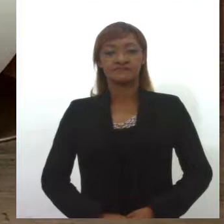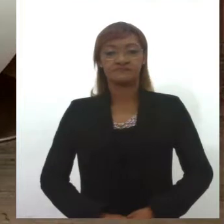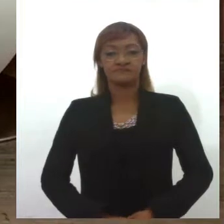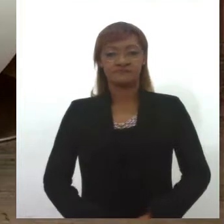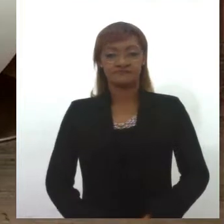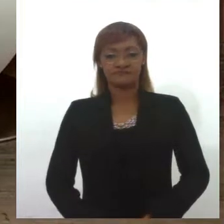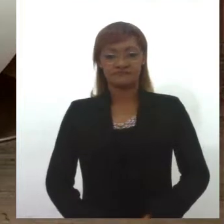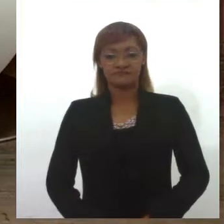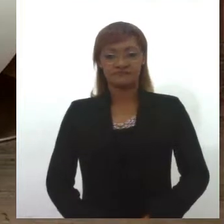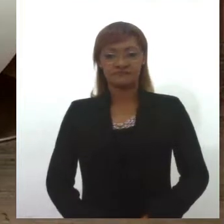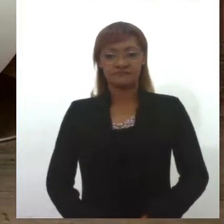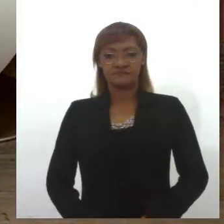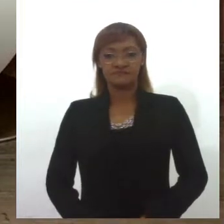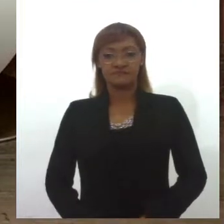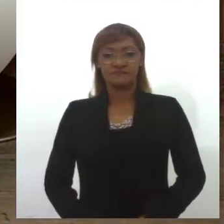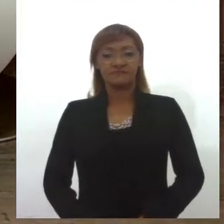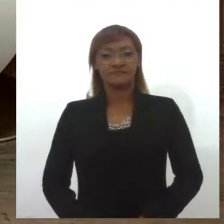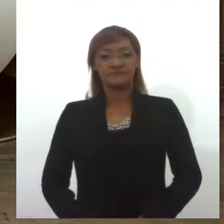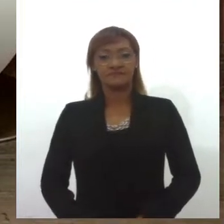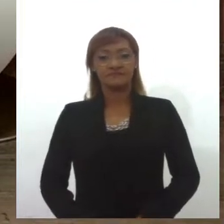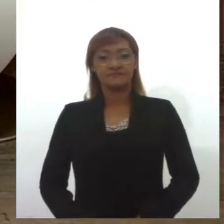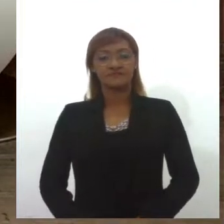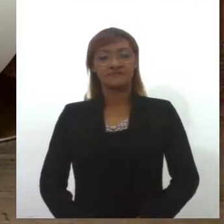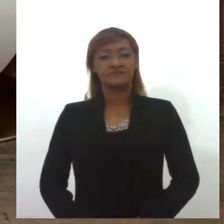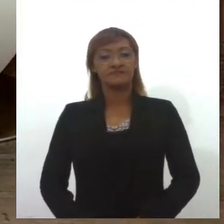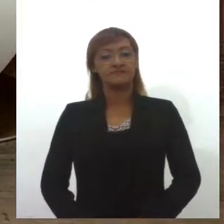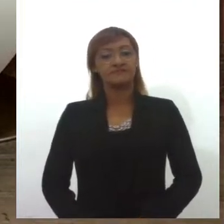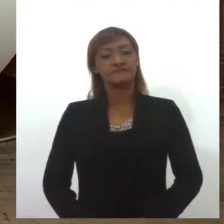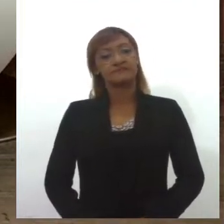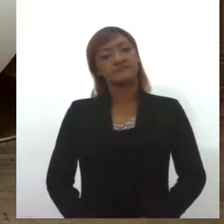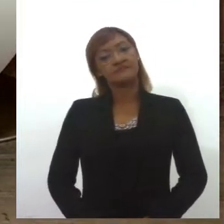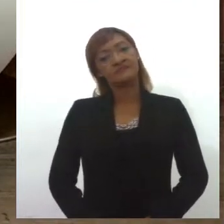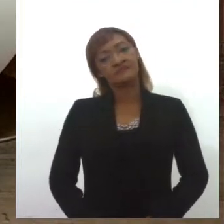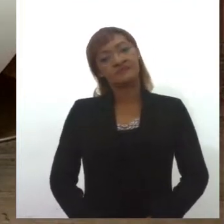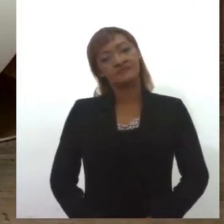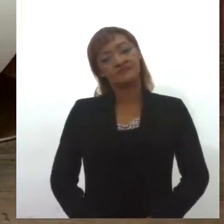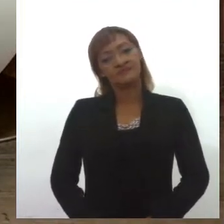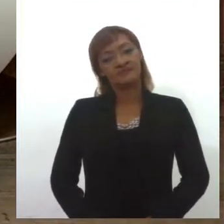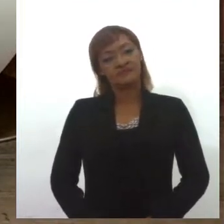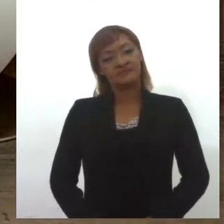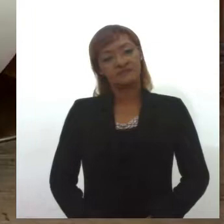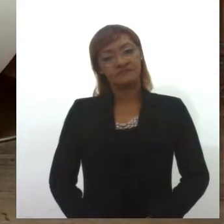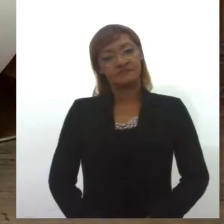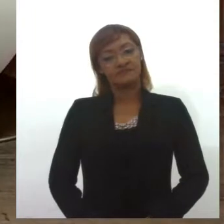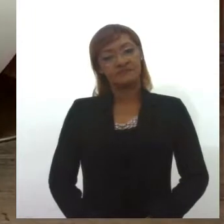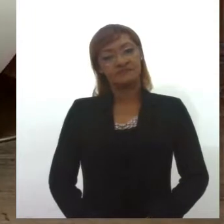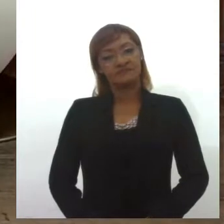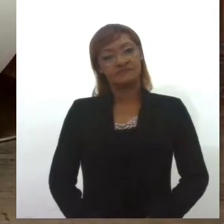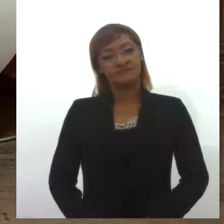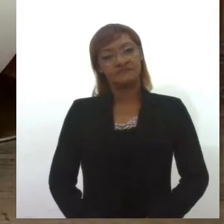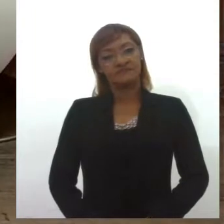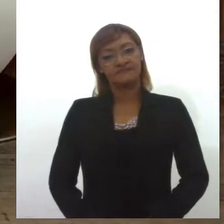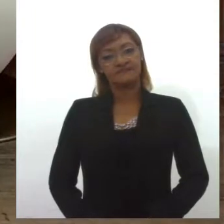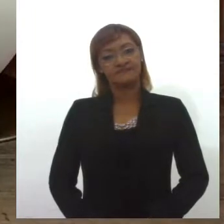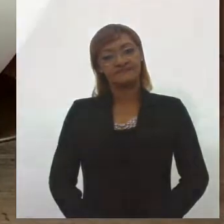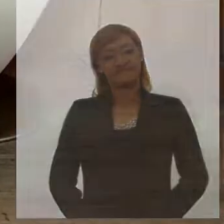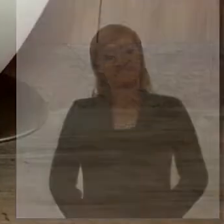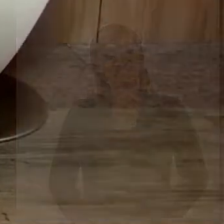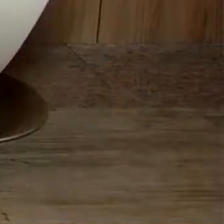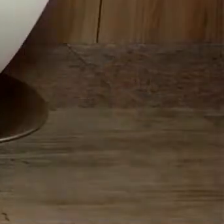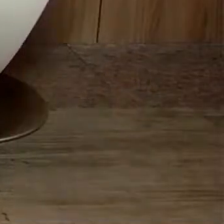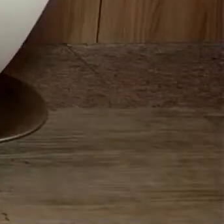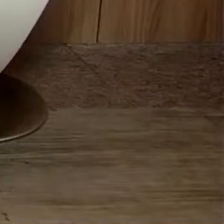das empresas também, e que de uma forma tudo está interligado, né, Kátia? É uma cadeia. Exatamente. Hoje a gente traz